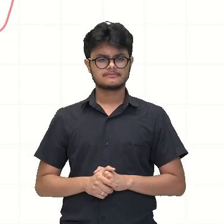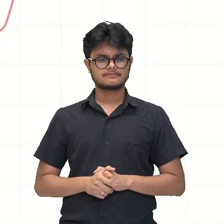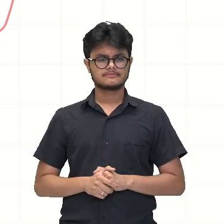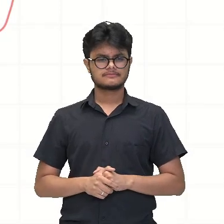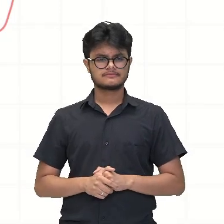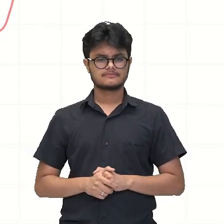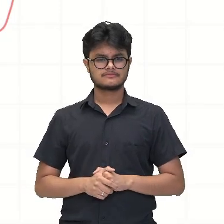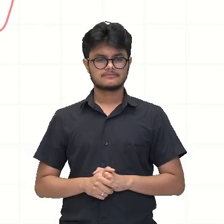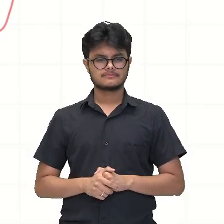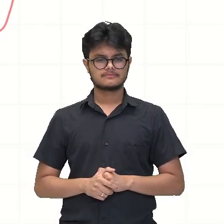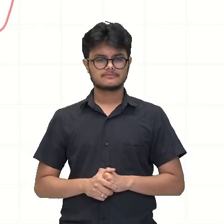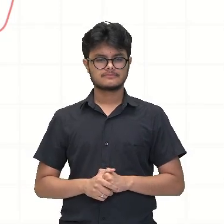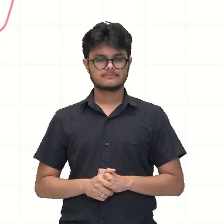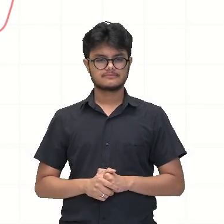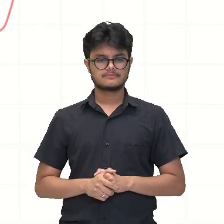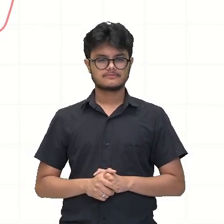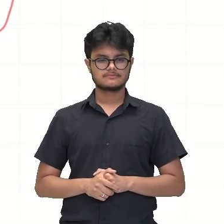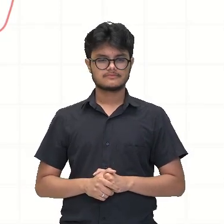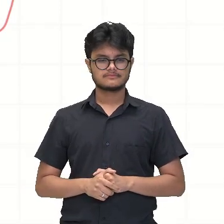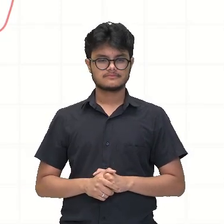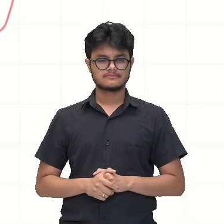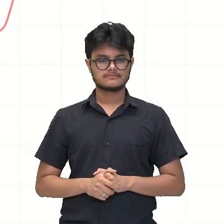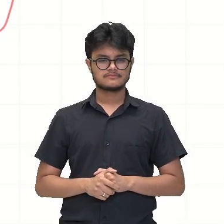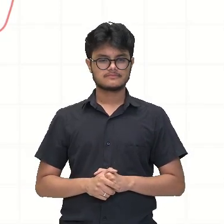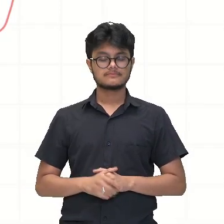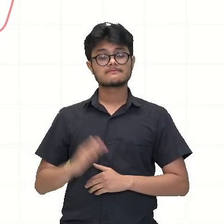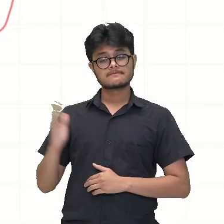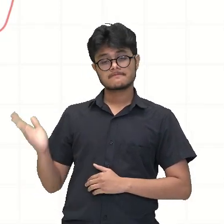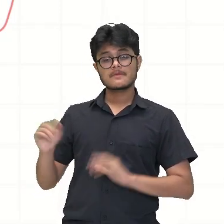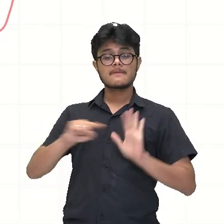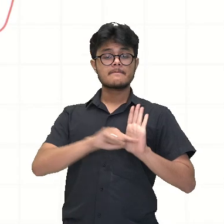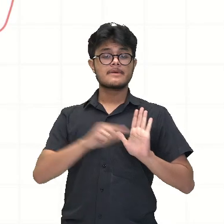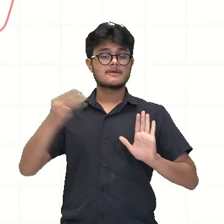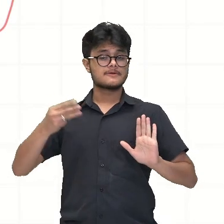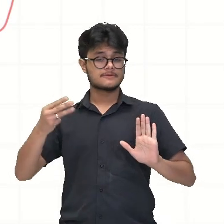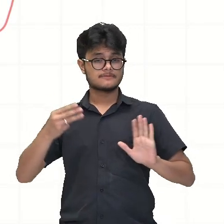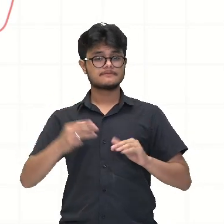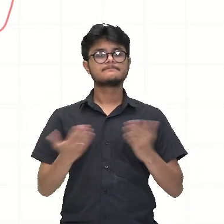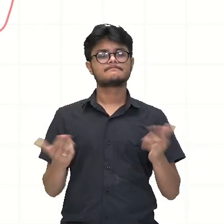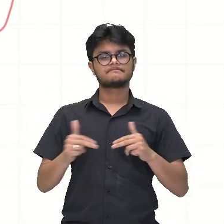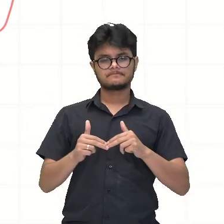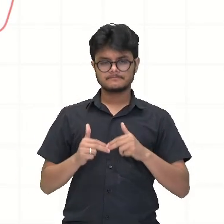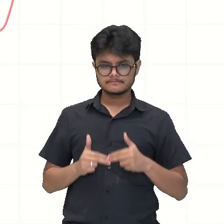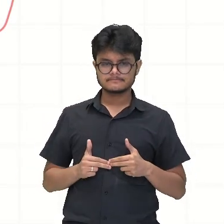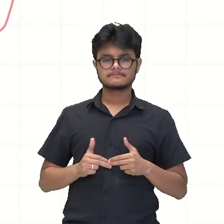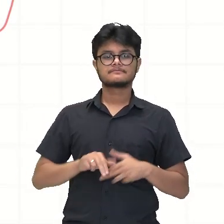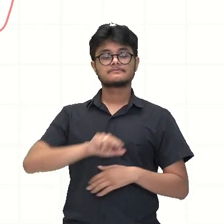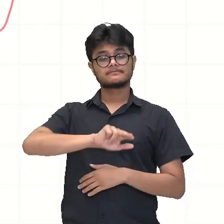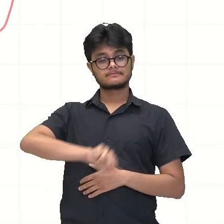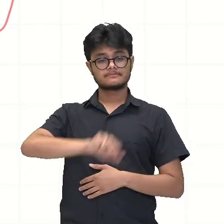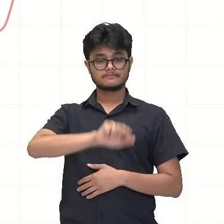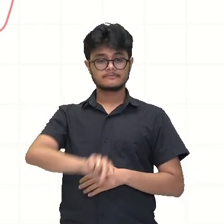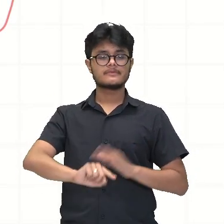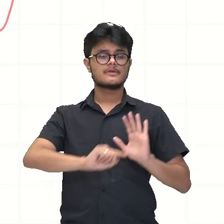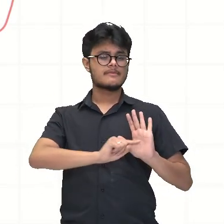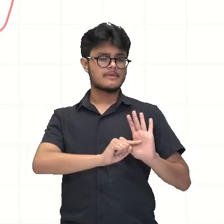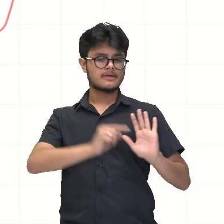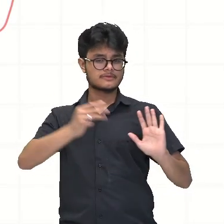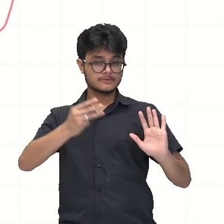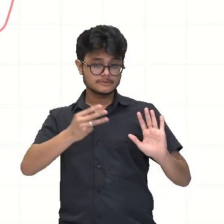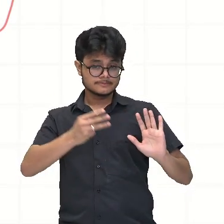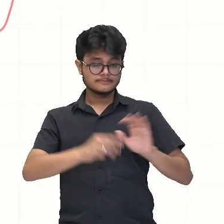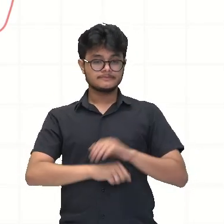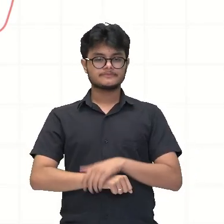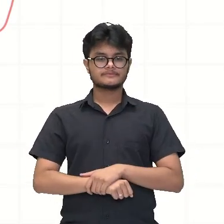ó, o menos 3, que é a raiz, né? Então, no lugar desse x aqui, eu colocaria menos